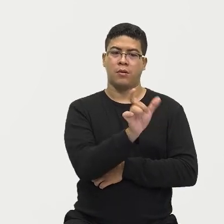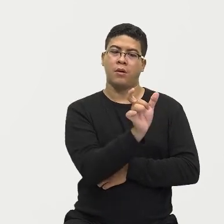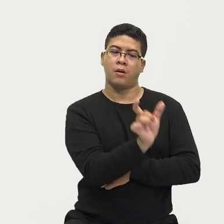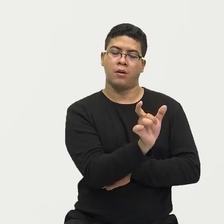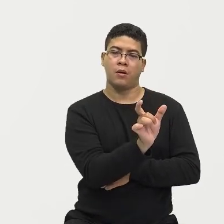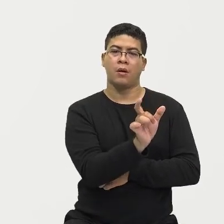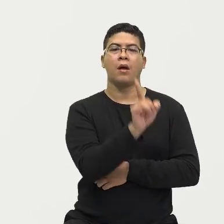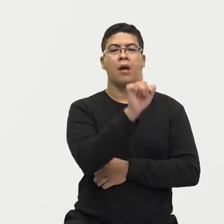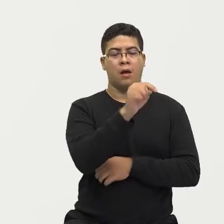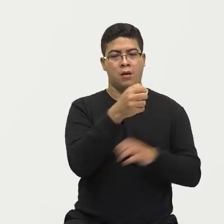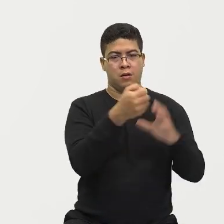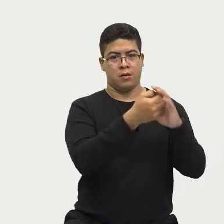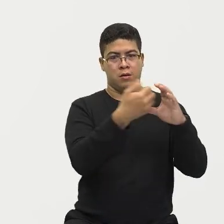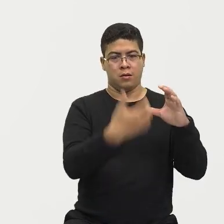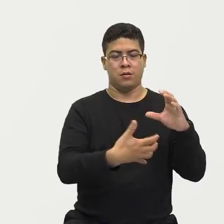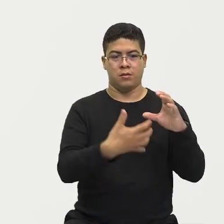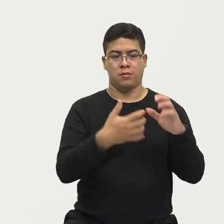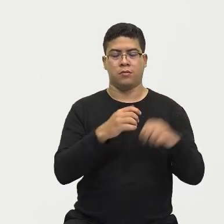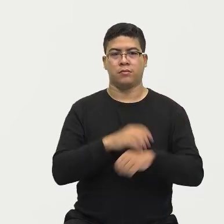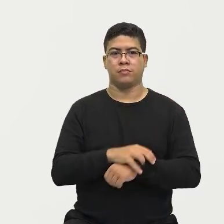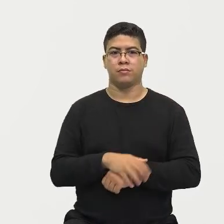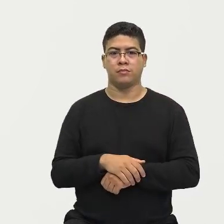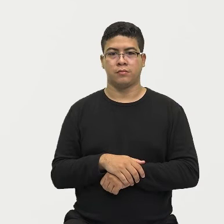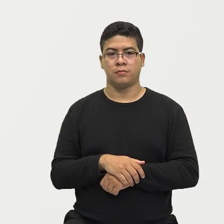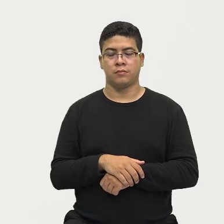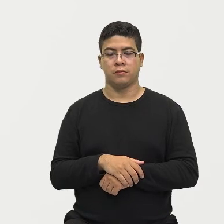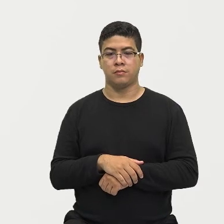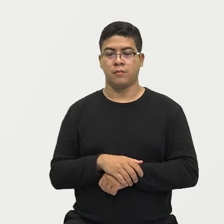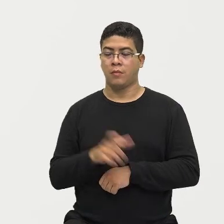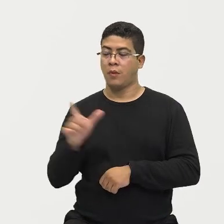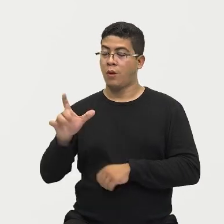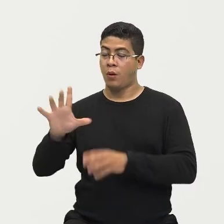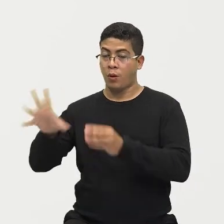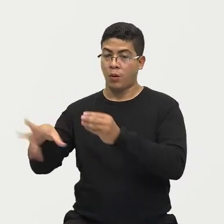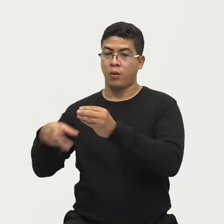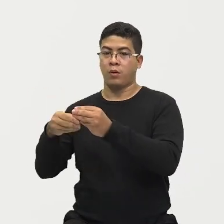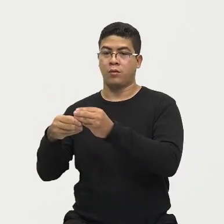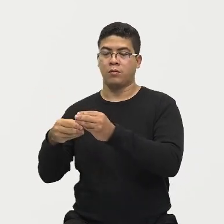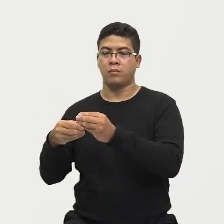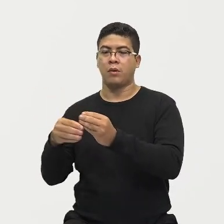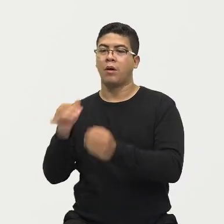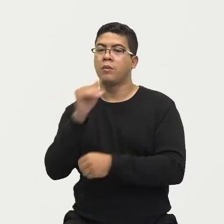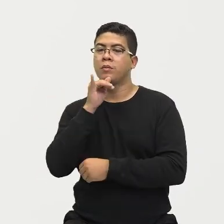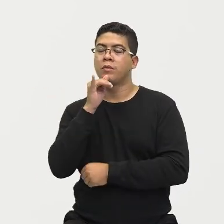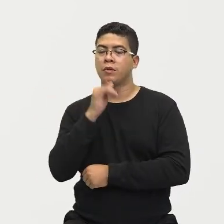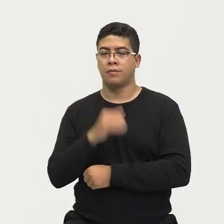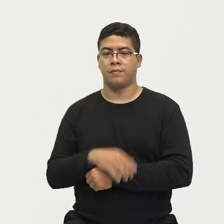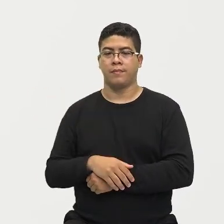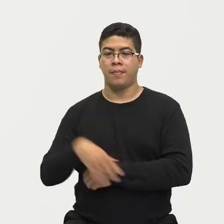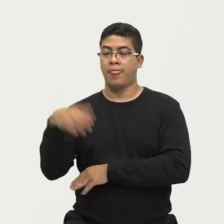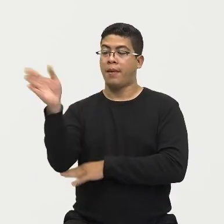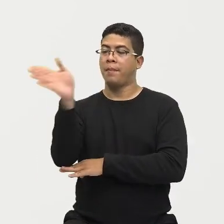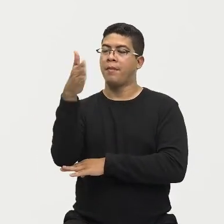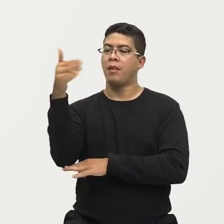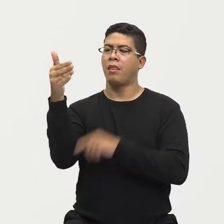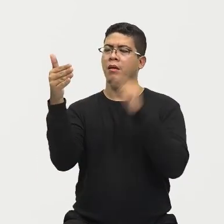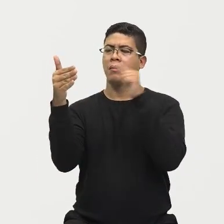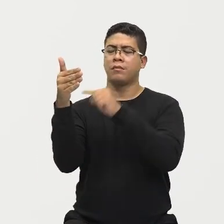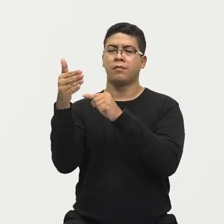a característica, é o adjetivo. Composto, bandeira, verde e amarelo, composto por dois